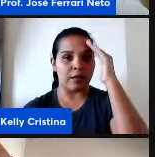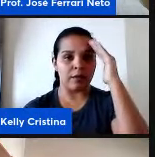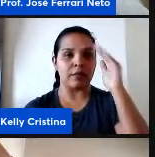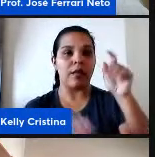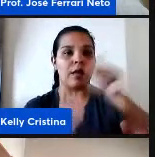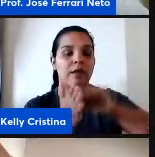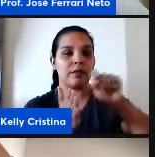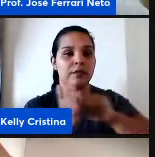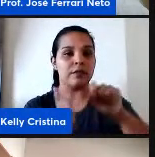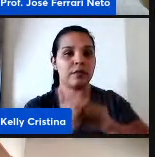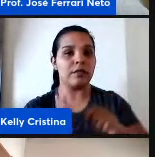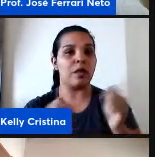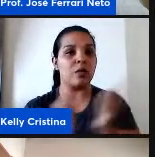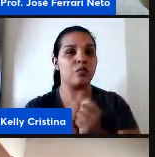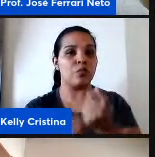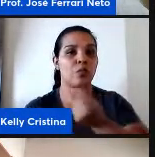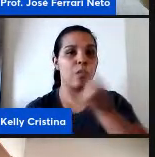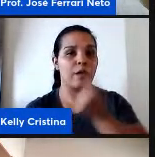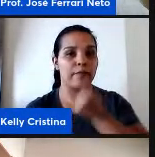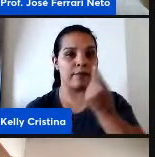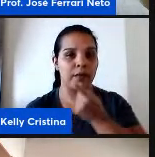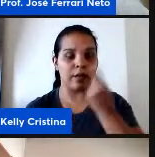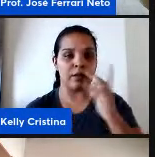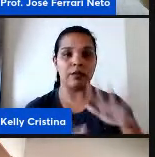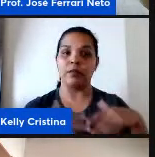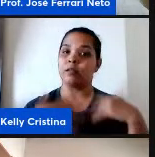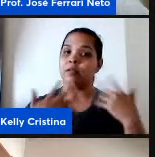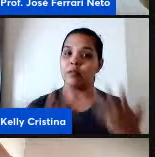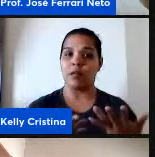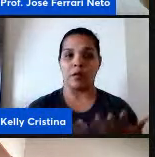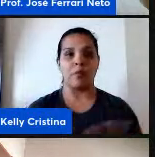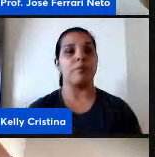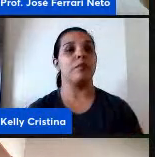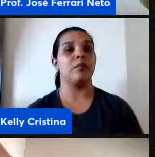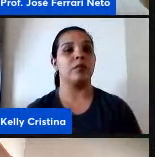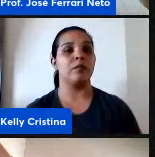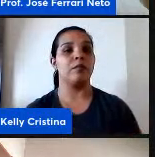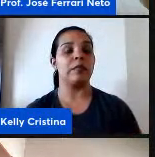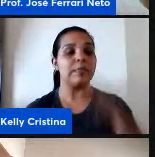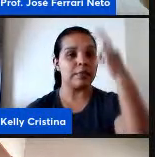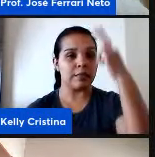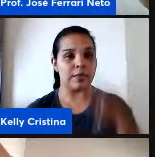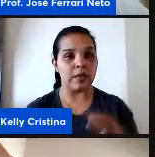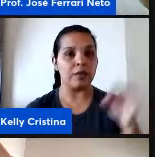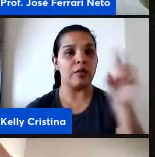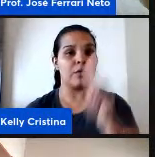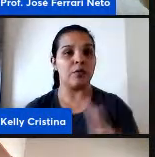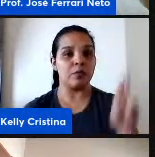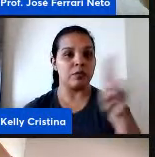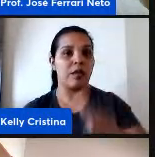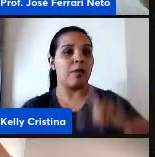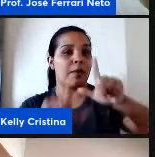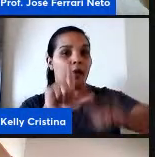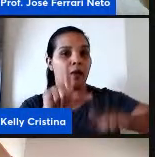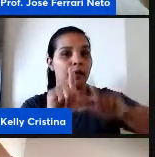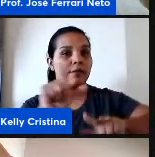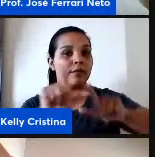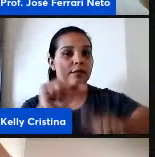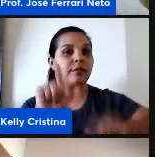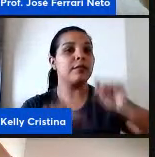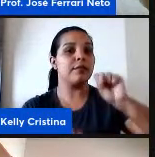a fala. Então, nada mais lógico, nada mais certo do que usarmos as letras, sim.